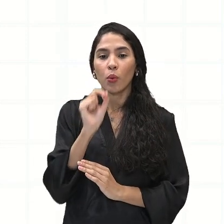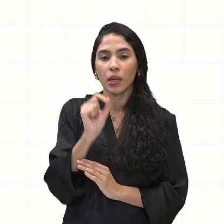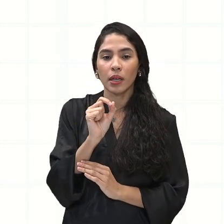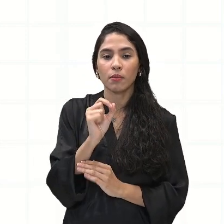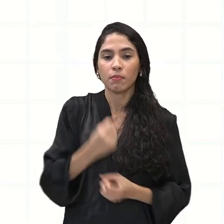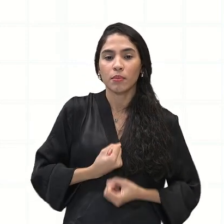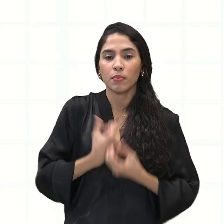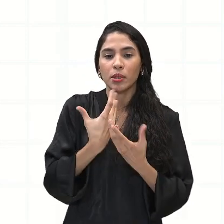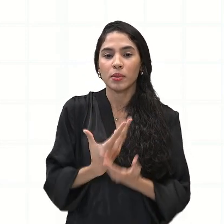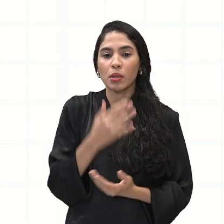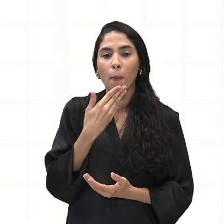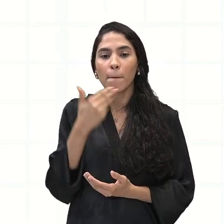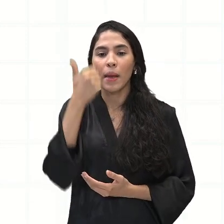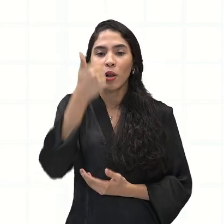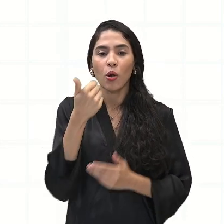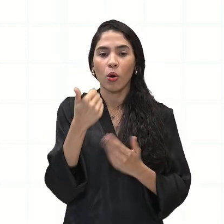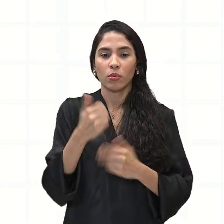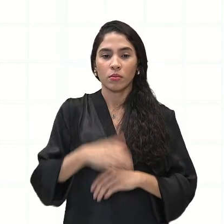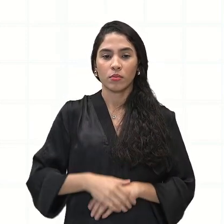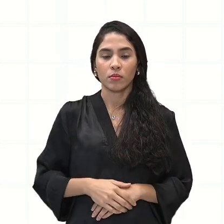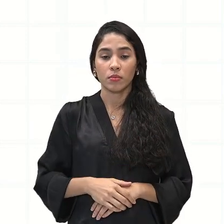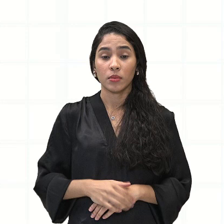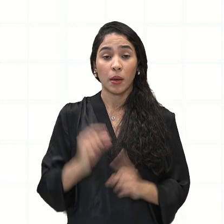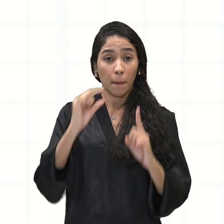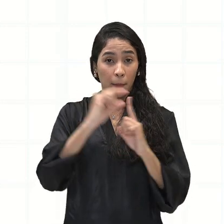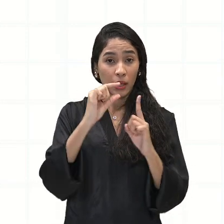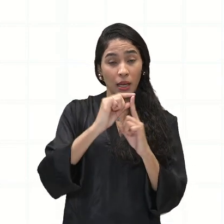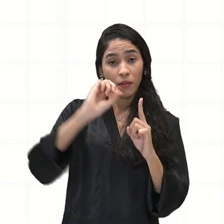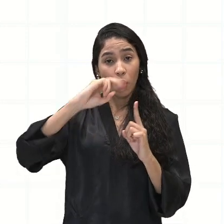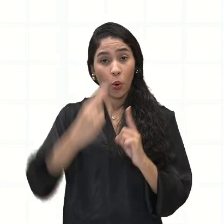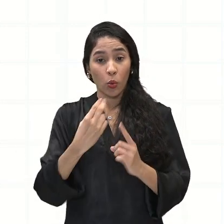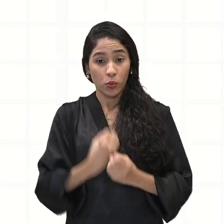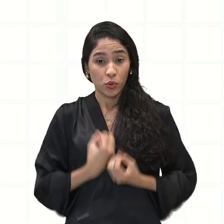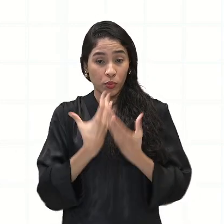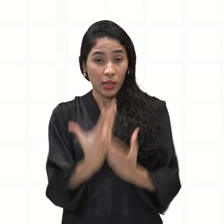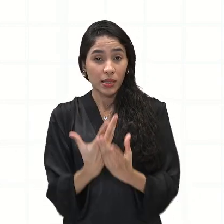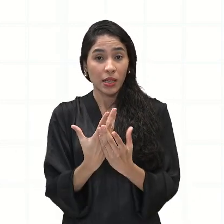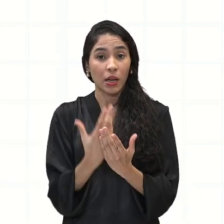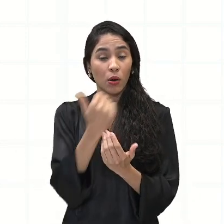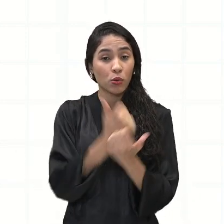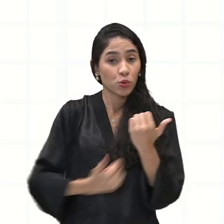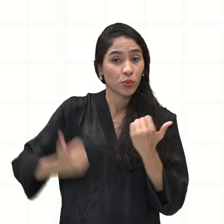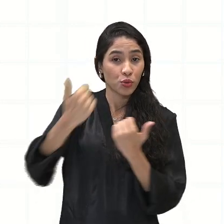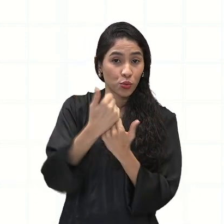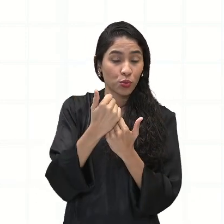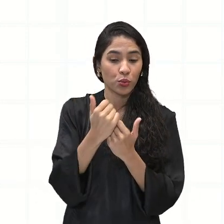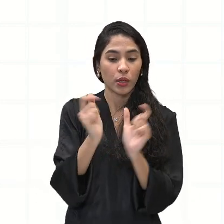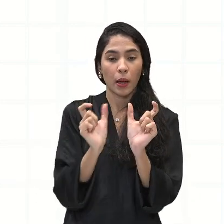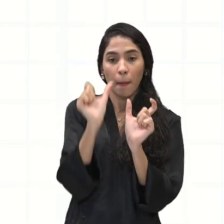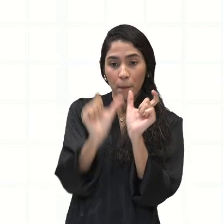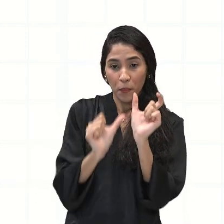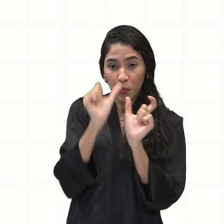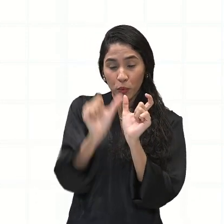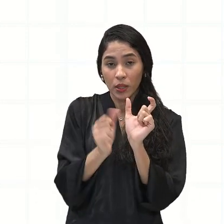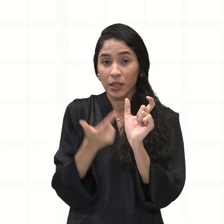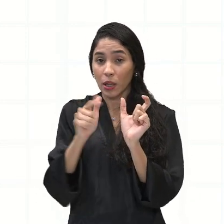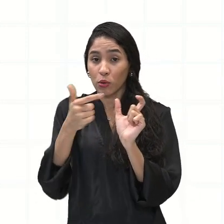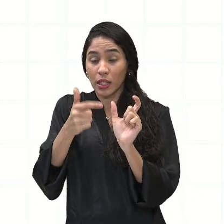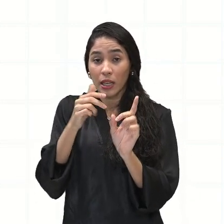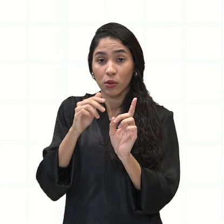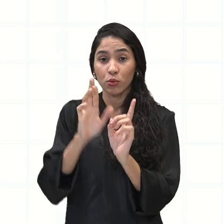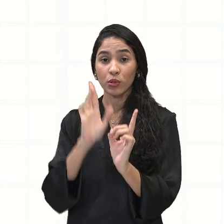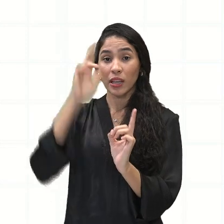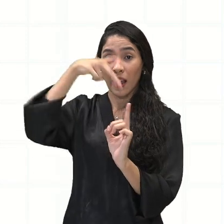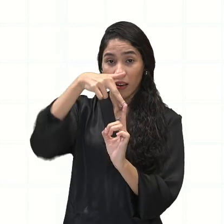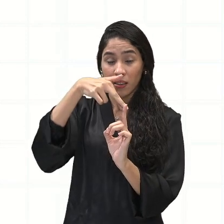expressiva. Nela, uma palavra ou expressão é usada no lugar de outra sem que haja uma relação direta entre elas. Como